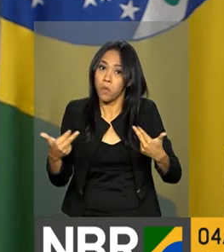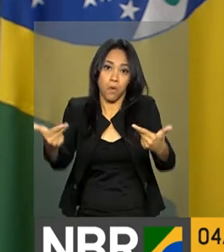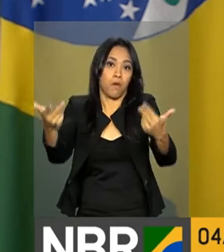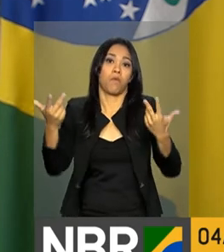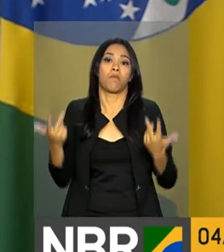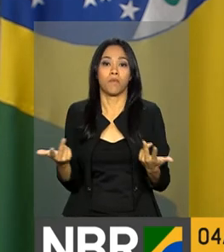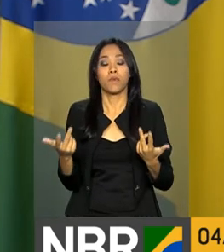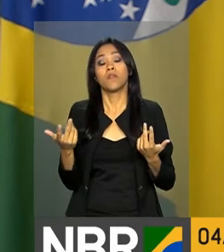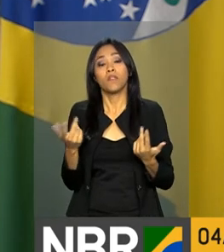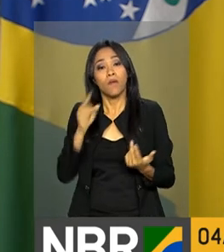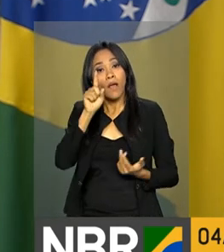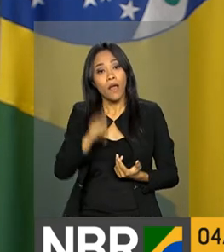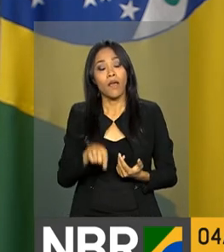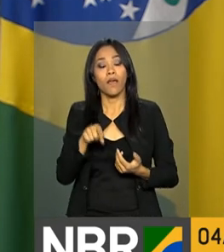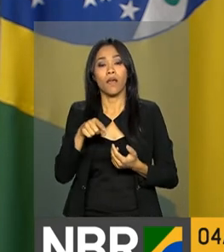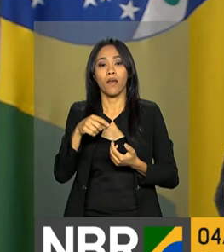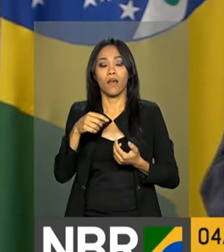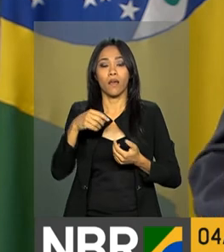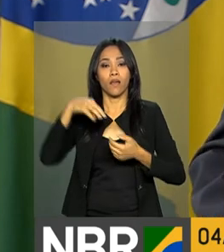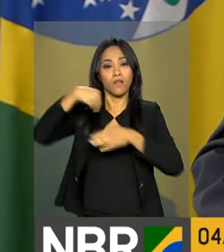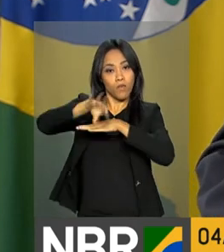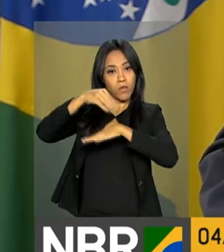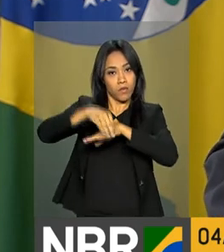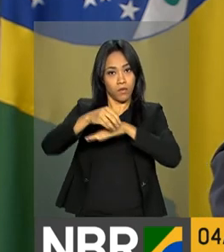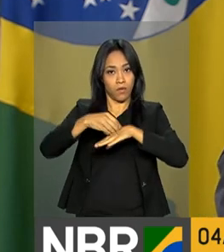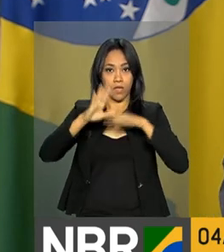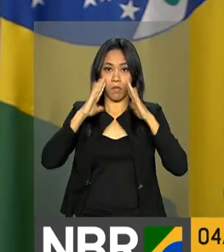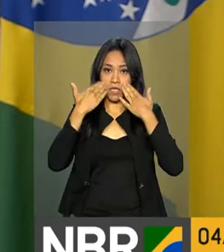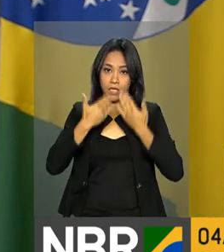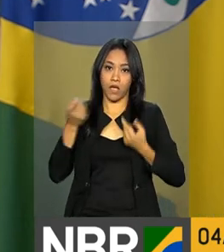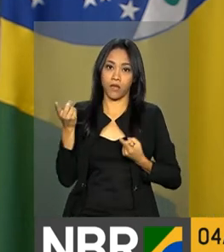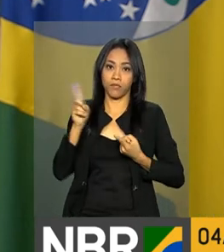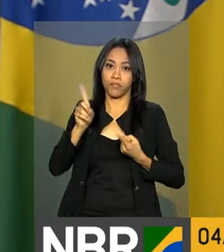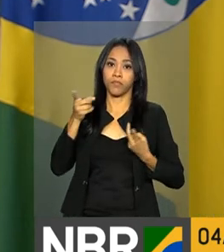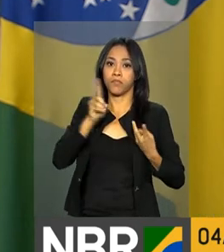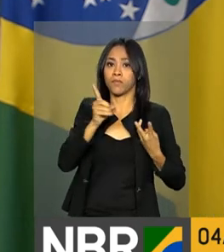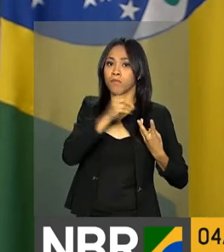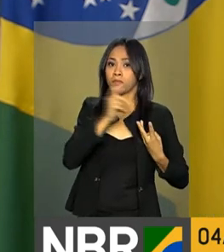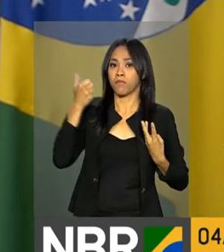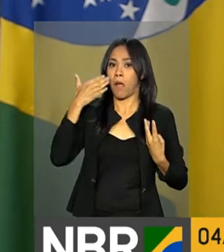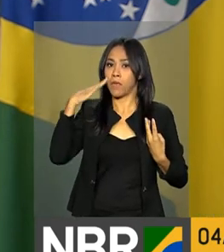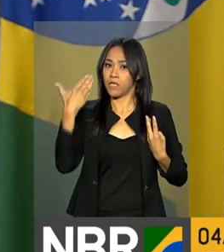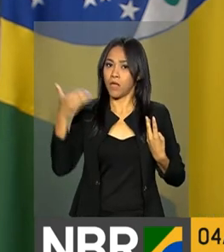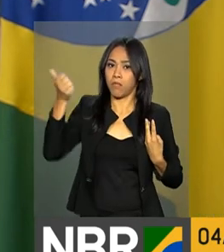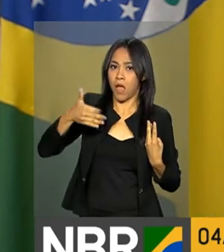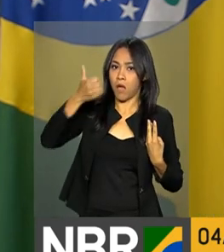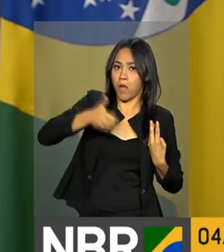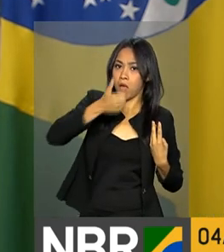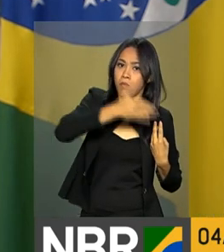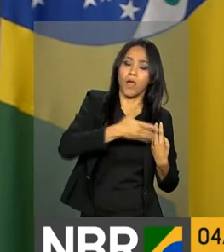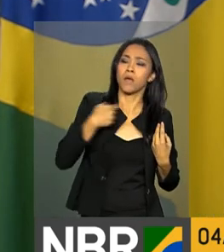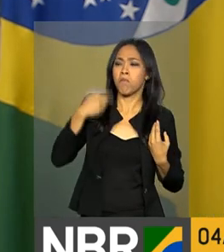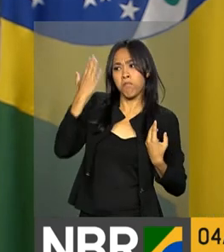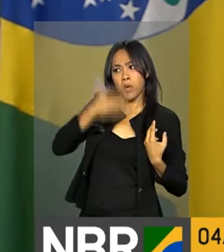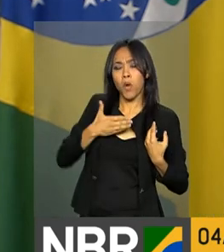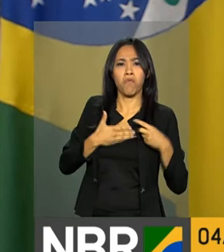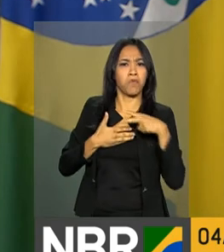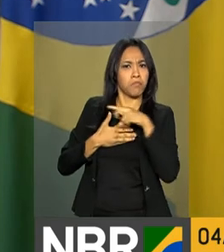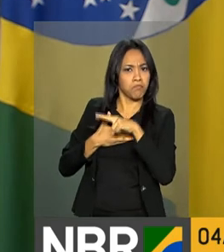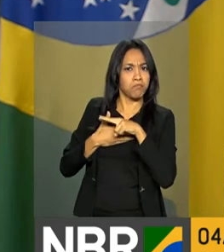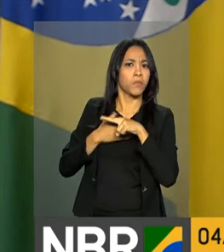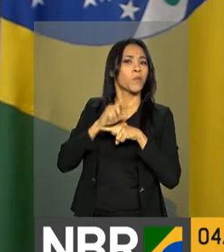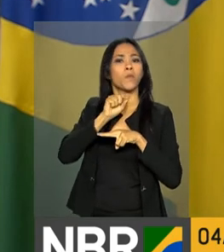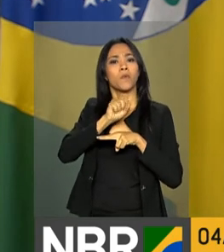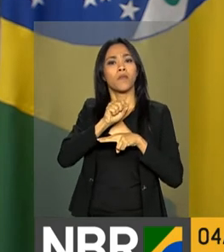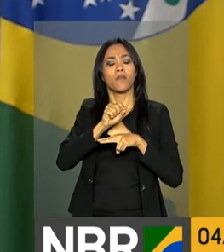os dados aqui apresentados pelos jogadores revelam uma atuação extraordinária